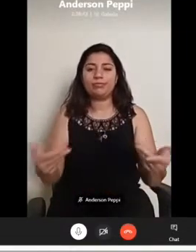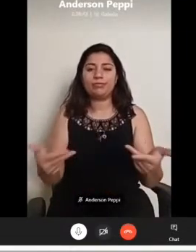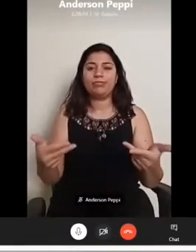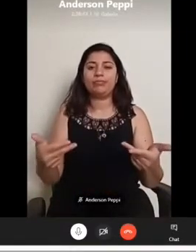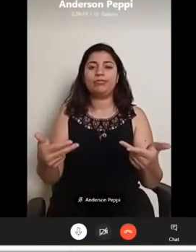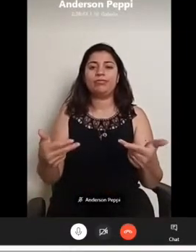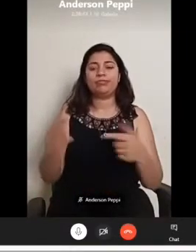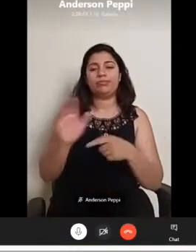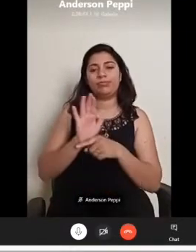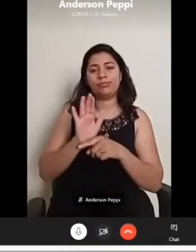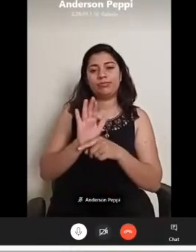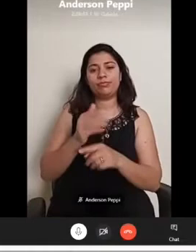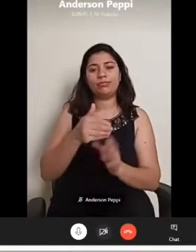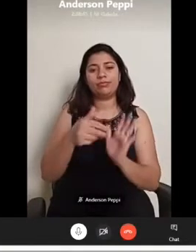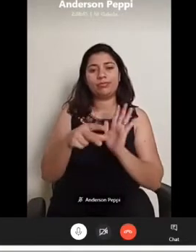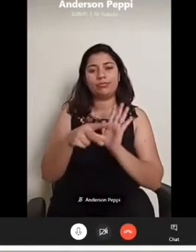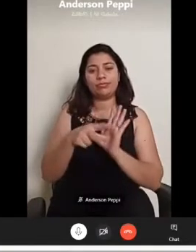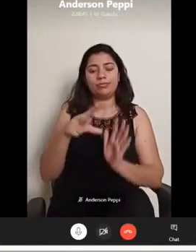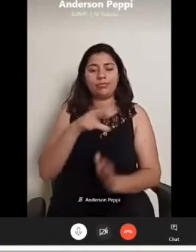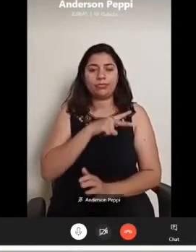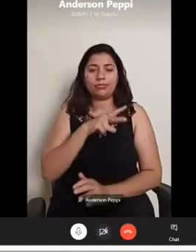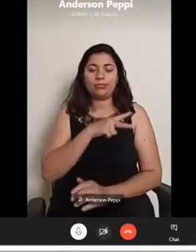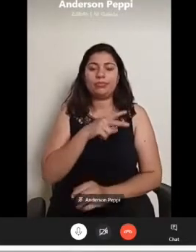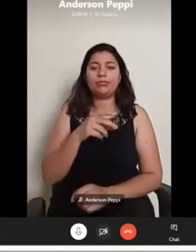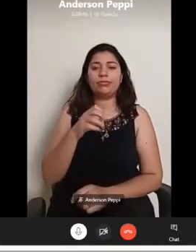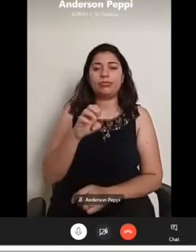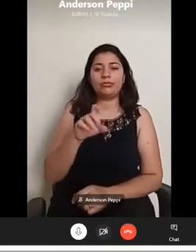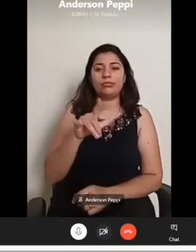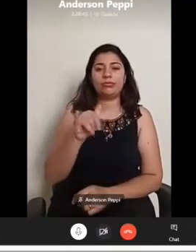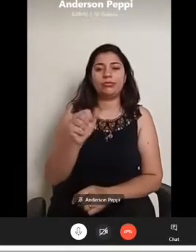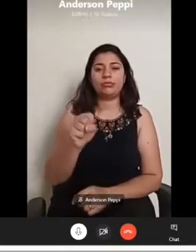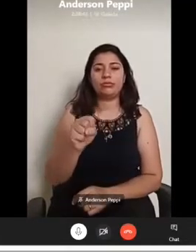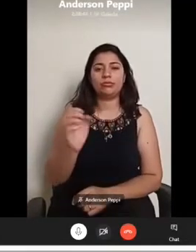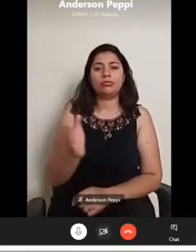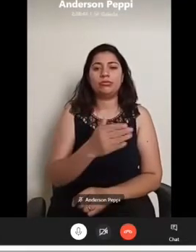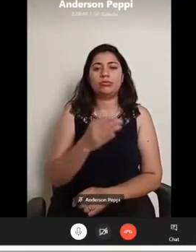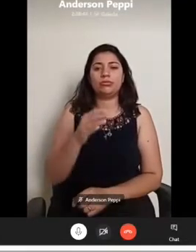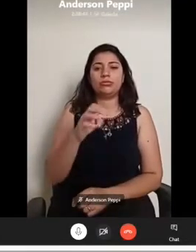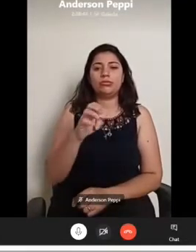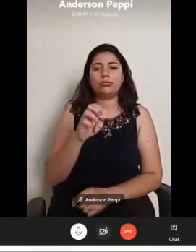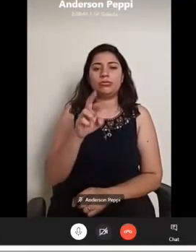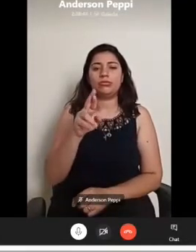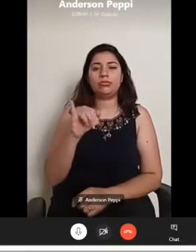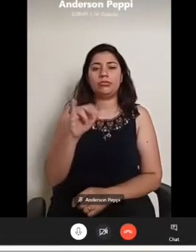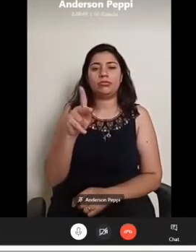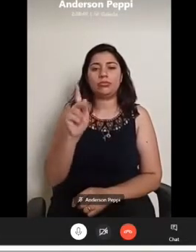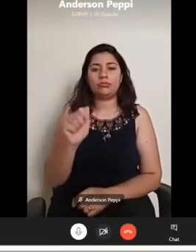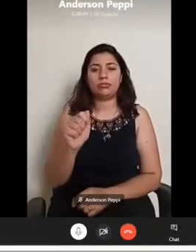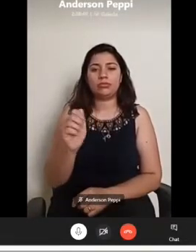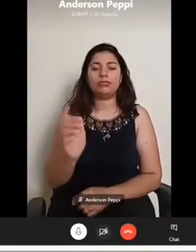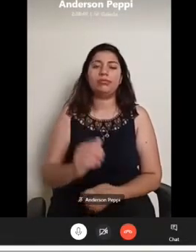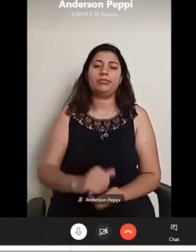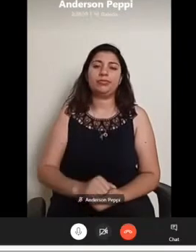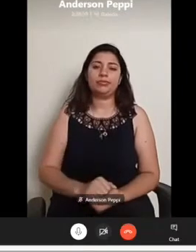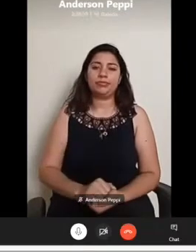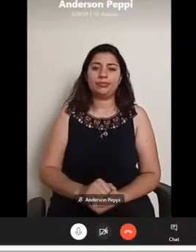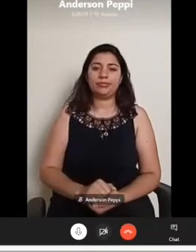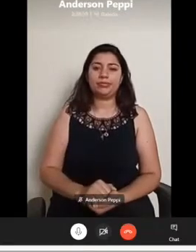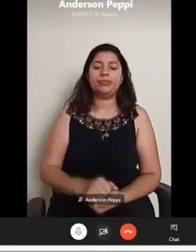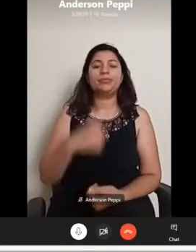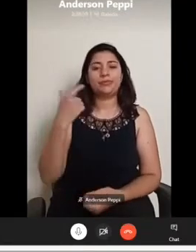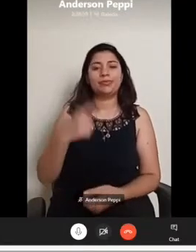Rogério Barbosa, Elias Marcelo Sleiman, Érica Cristina Leal Tiago. Comissão de Saúde,